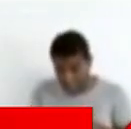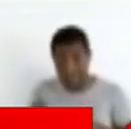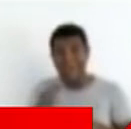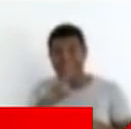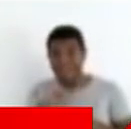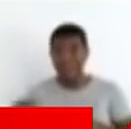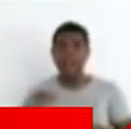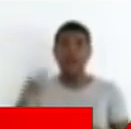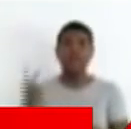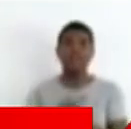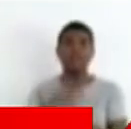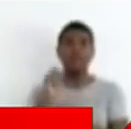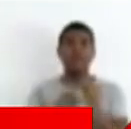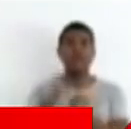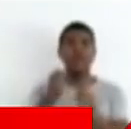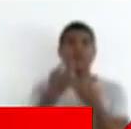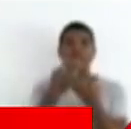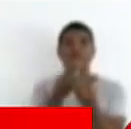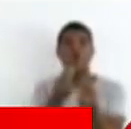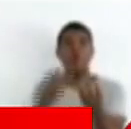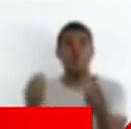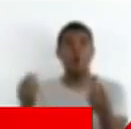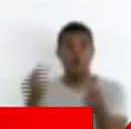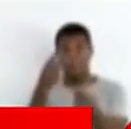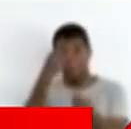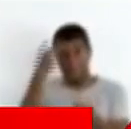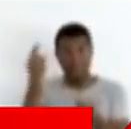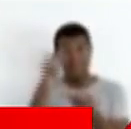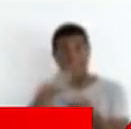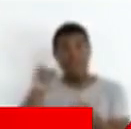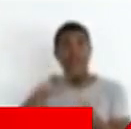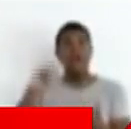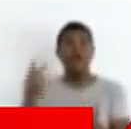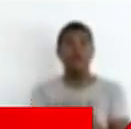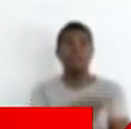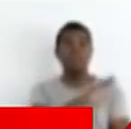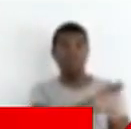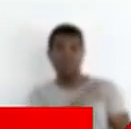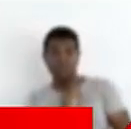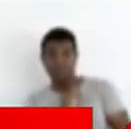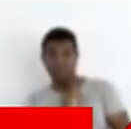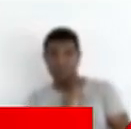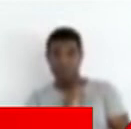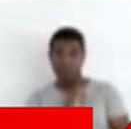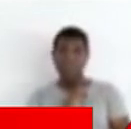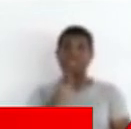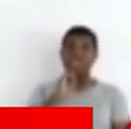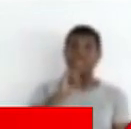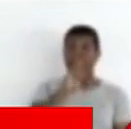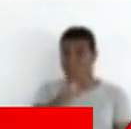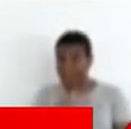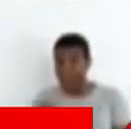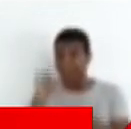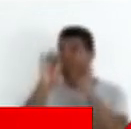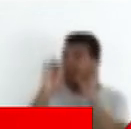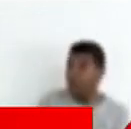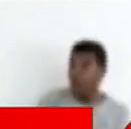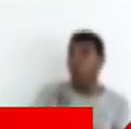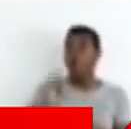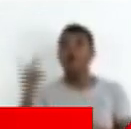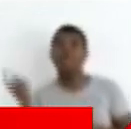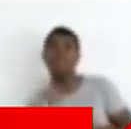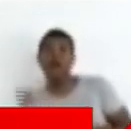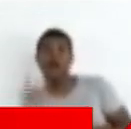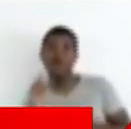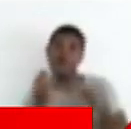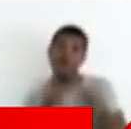um volume grande de caso mas se isso será o pico realmente se não será o se nós